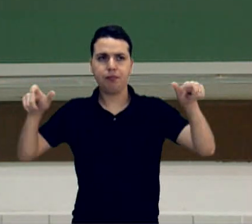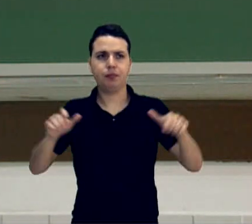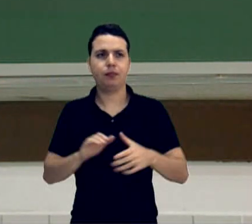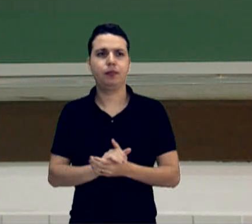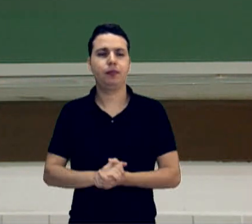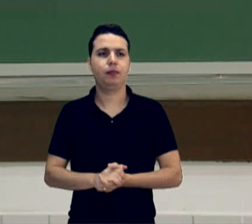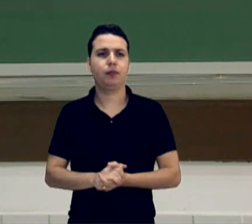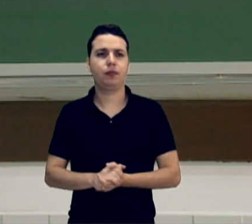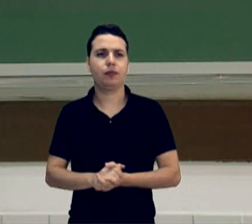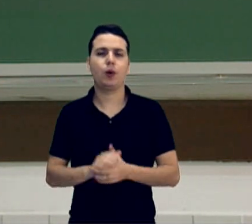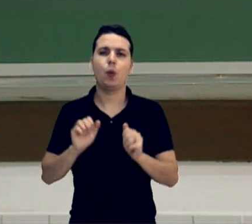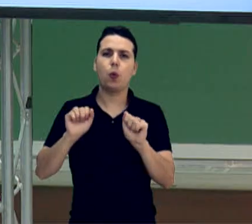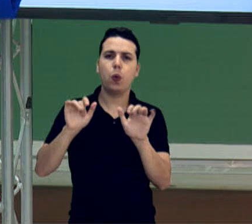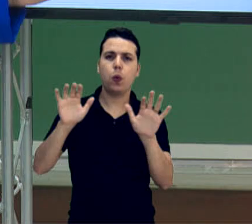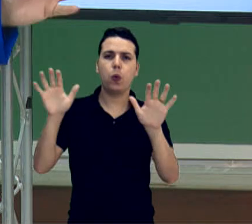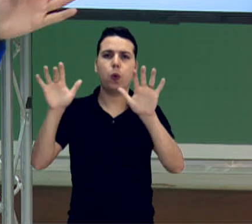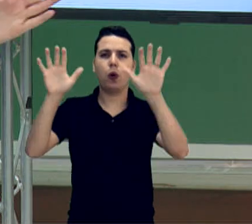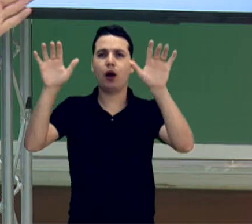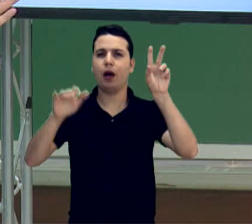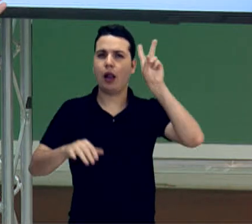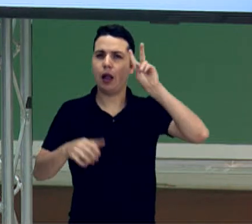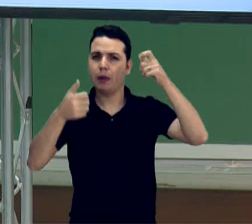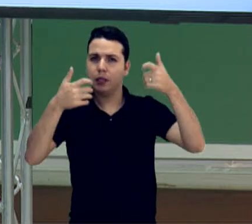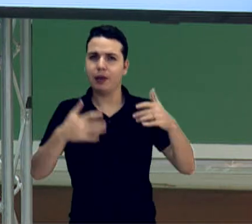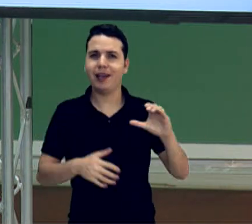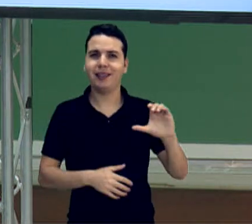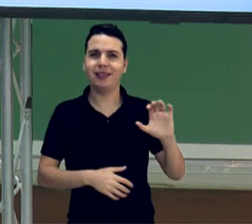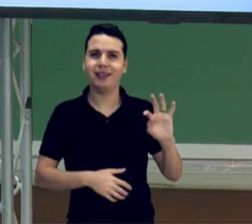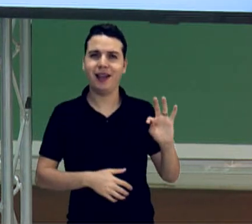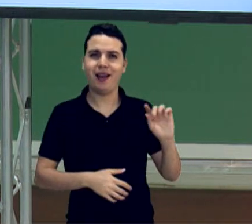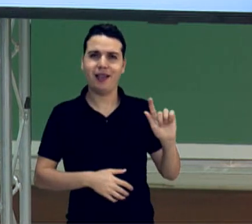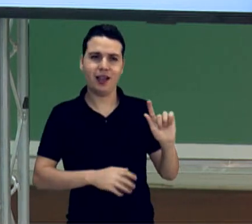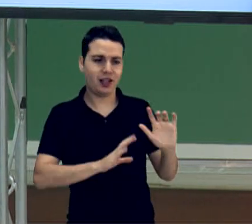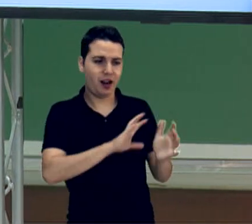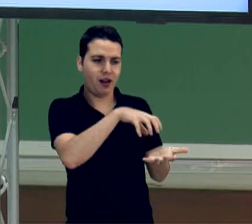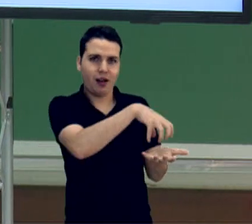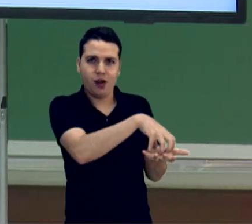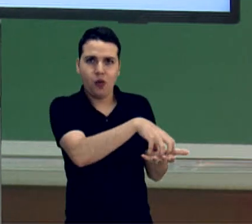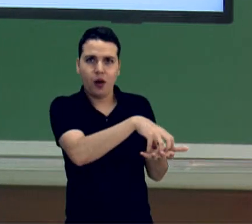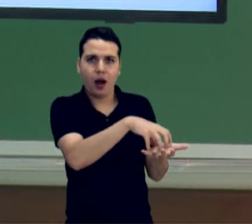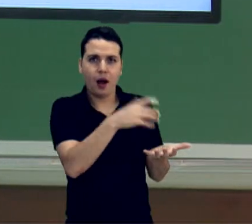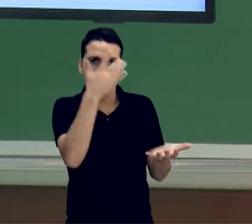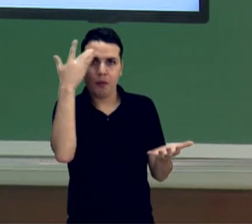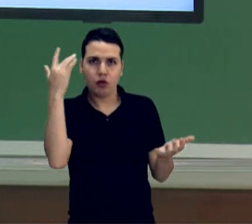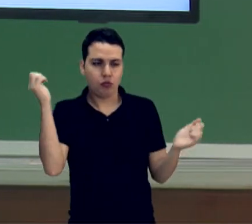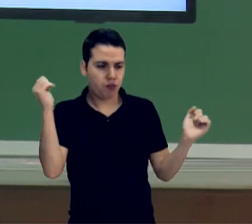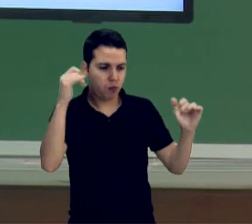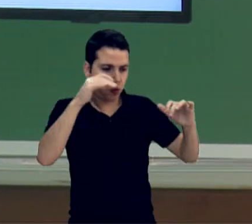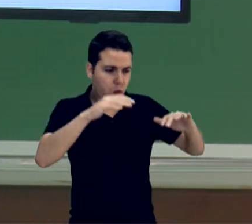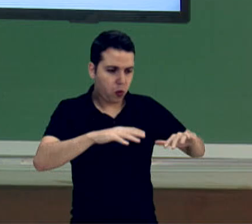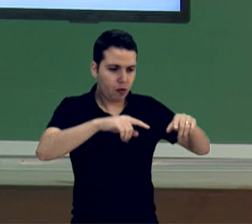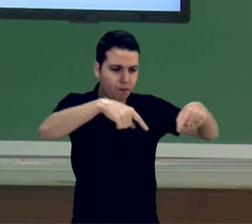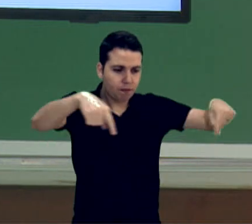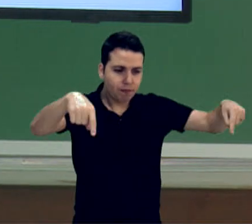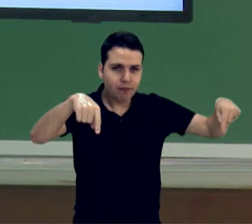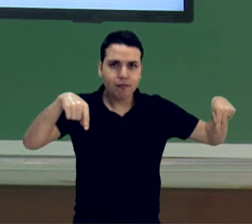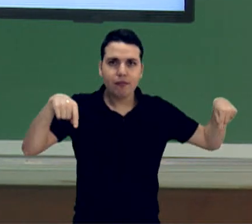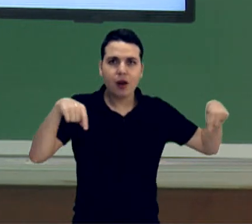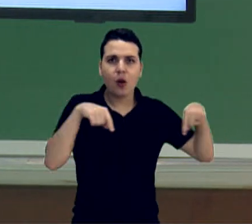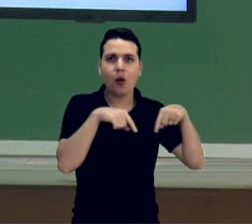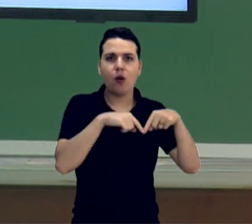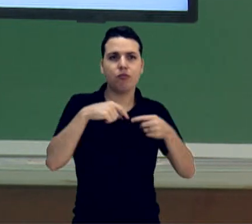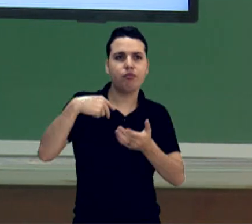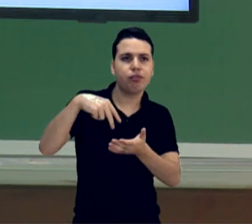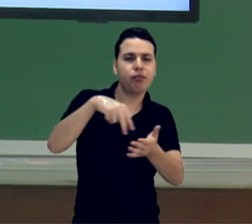sendo difundido, né? Ali a Pro falou dos CTGs, né? Eles têm toda uma característica, né? Como se fosse um galpão, né? Mas